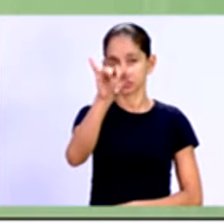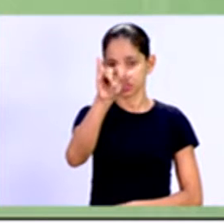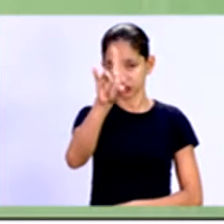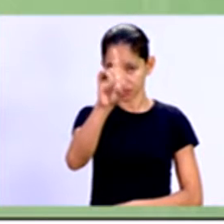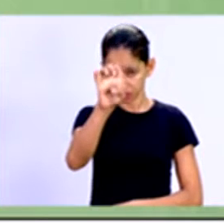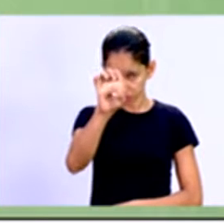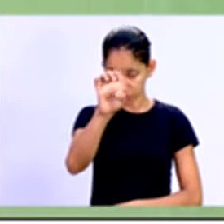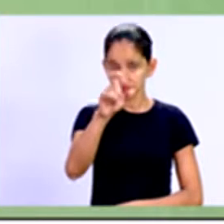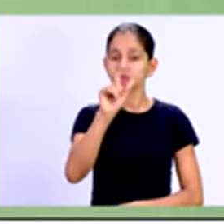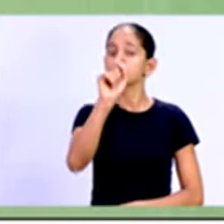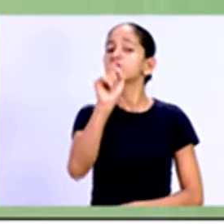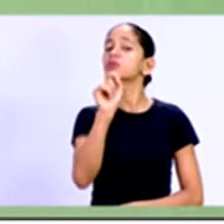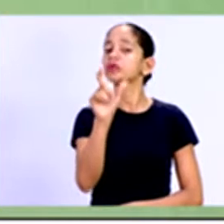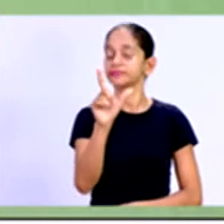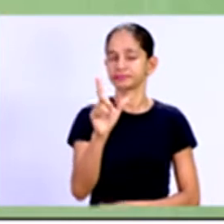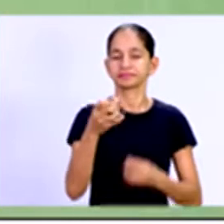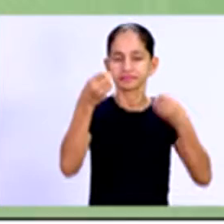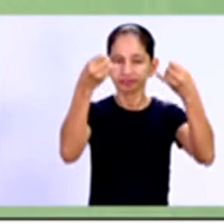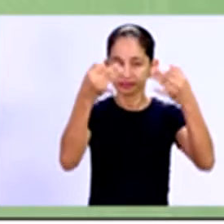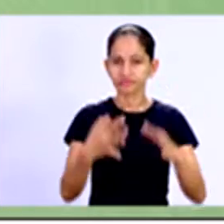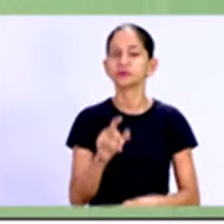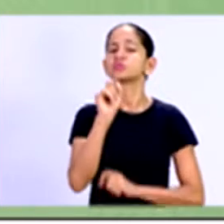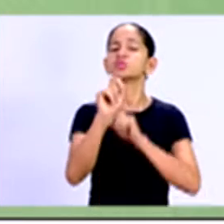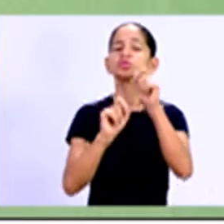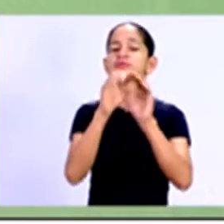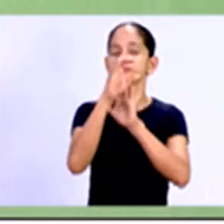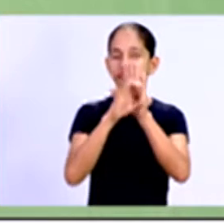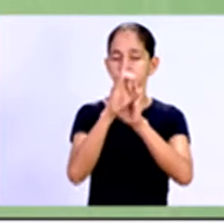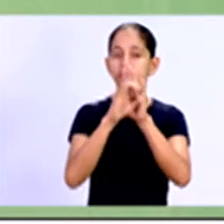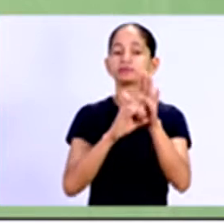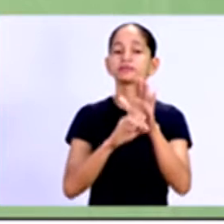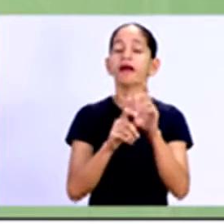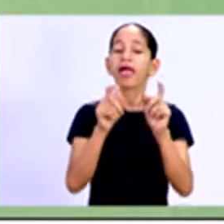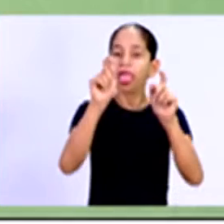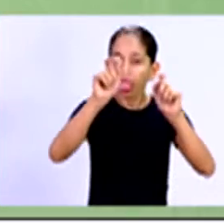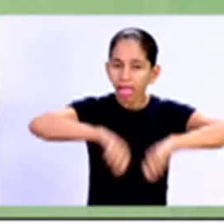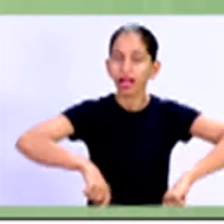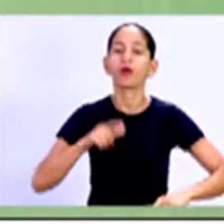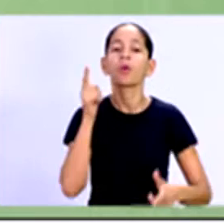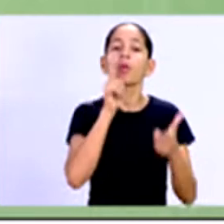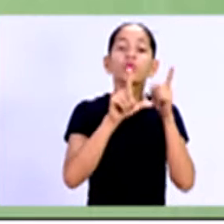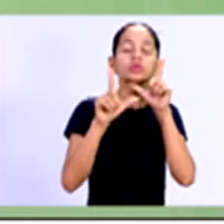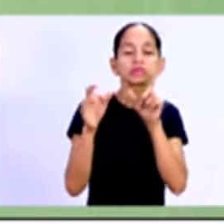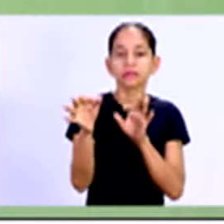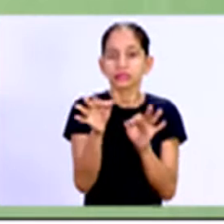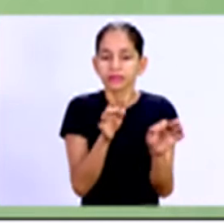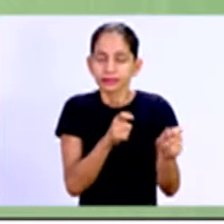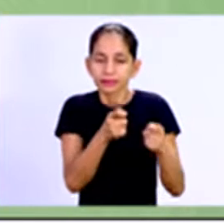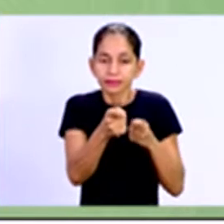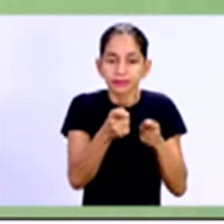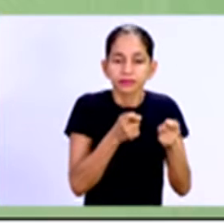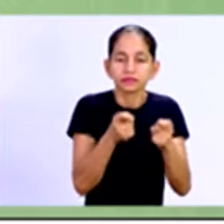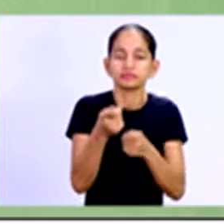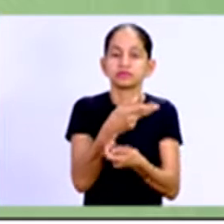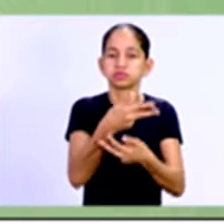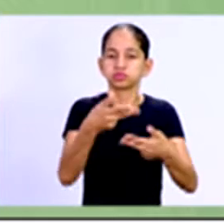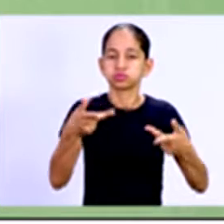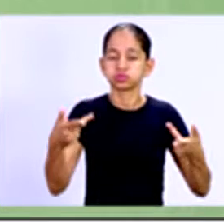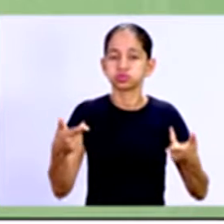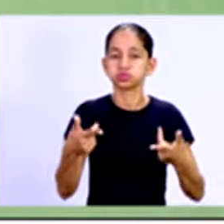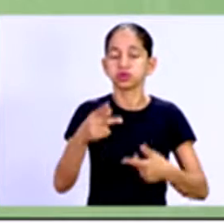capacidade, né, que cada sujeito, cada indivíduo tem para controlar e orientar os